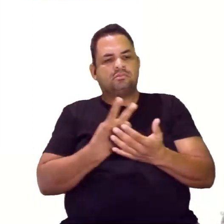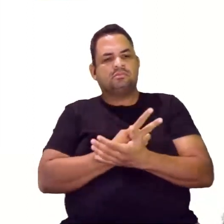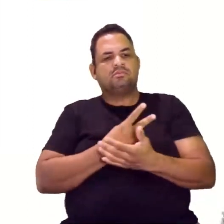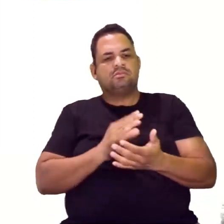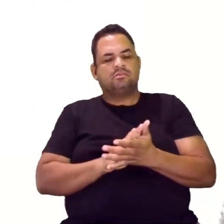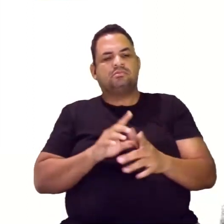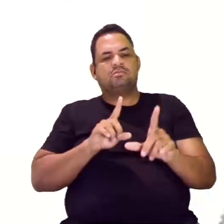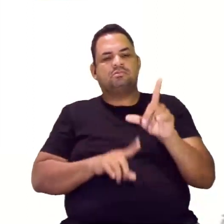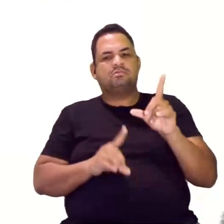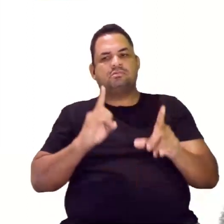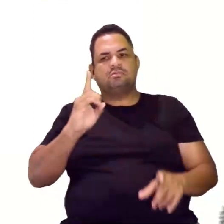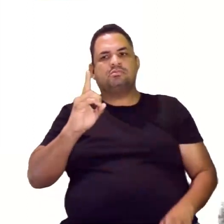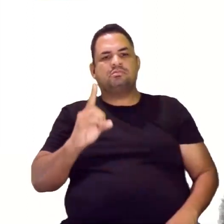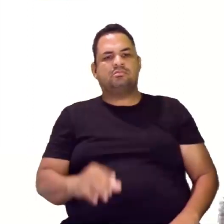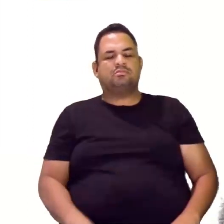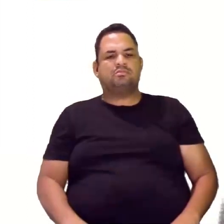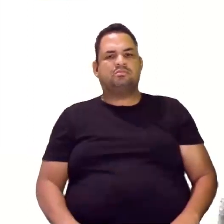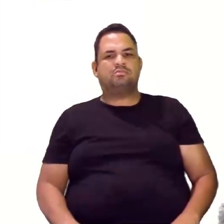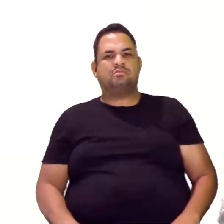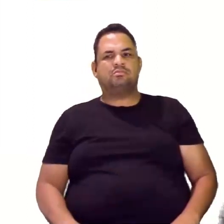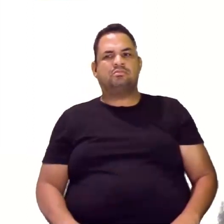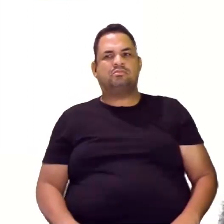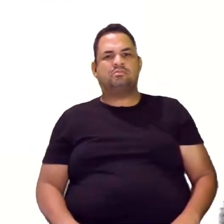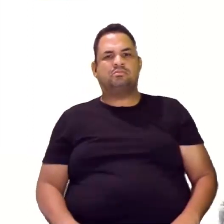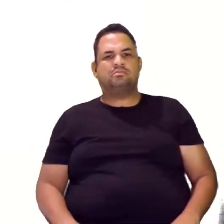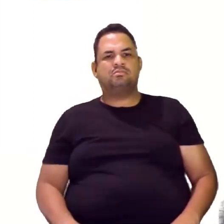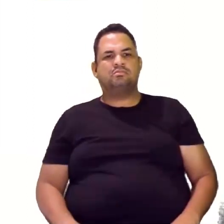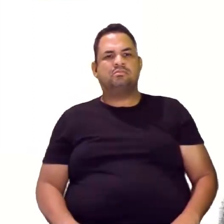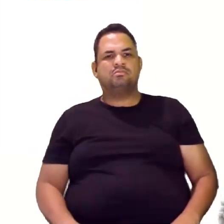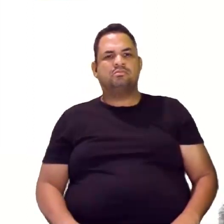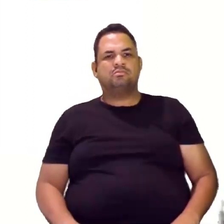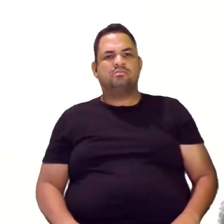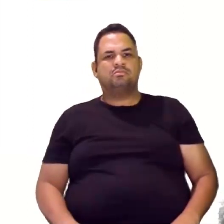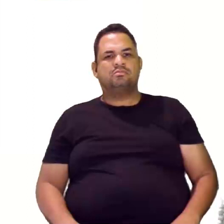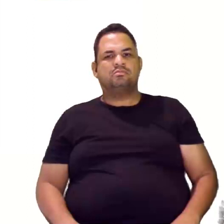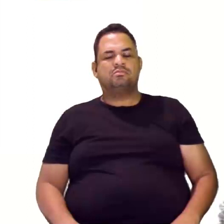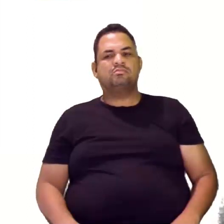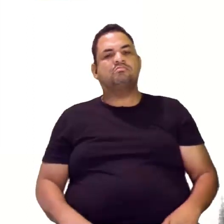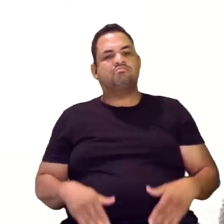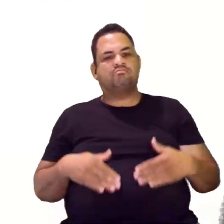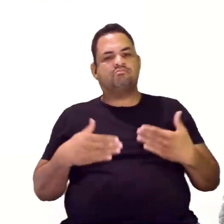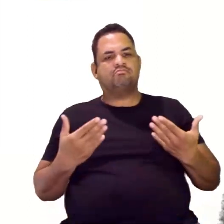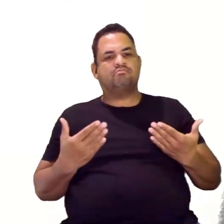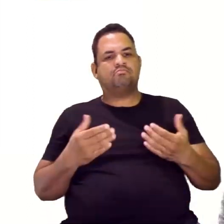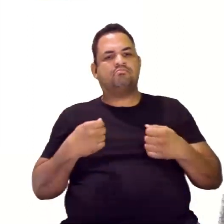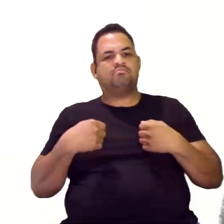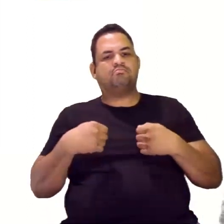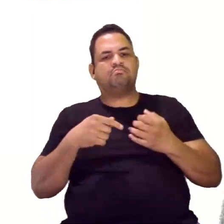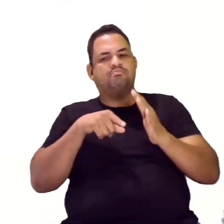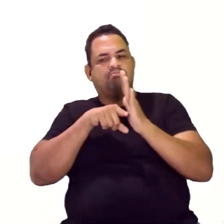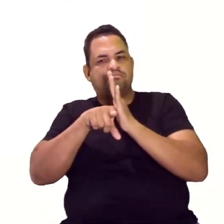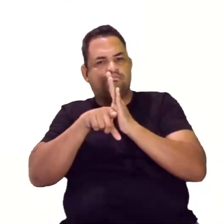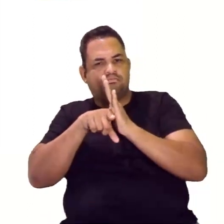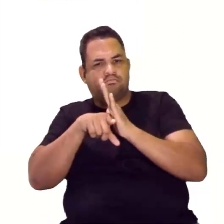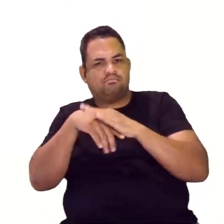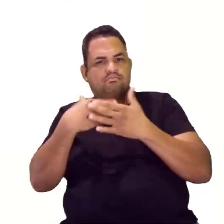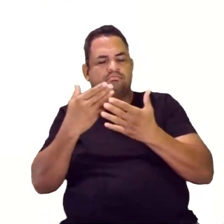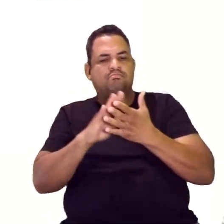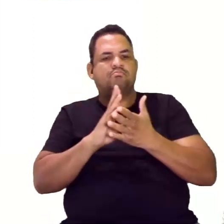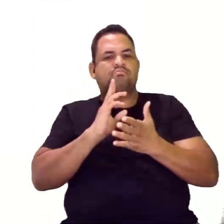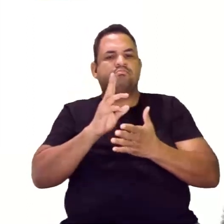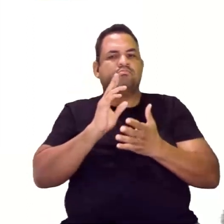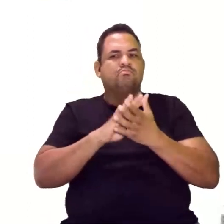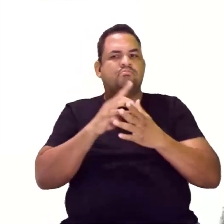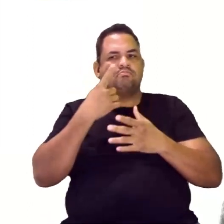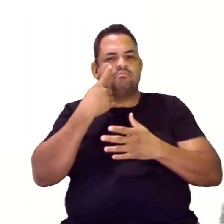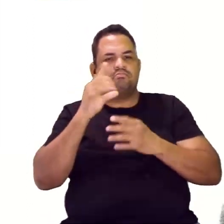incorreta é a letra D. D, né? Beleza. E aí, claro, né? Você tem que fazer uma análise sempre